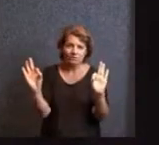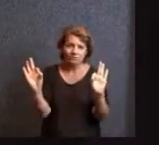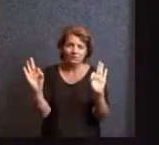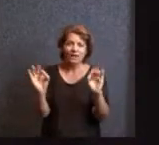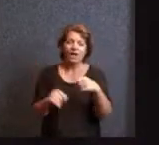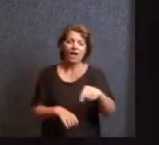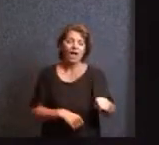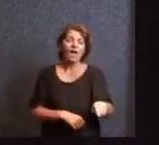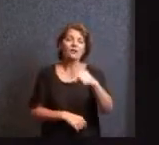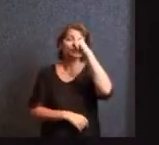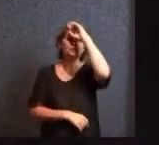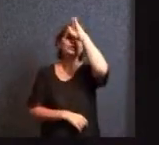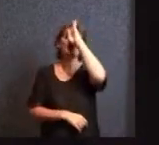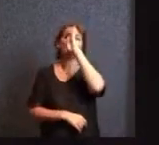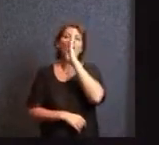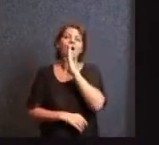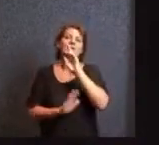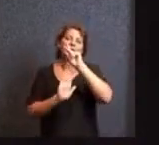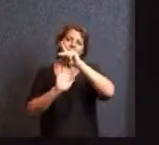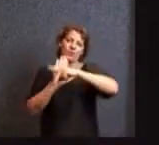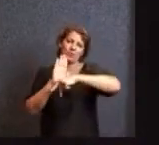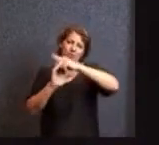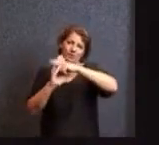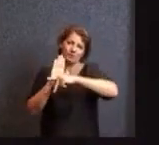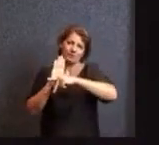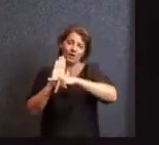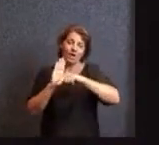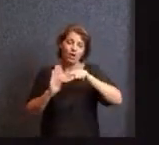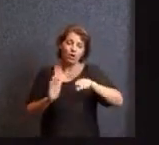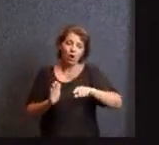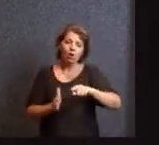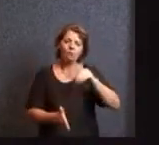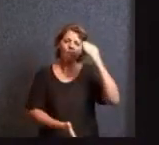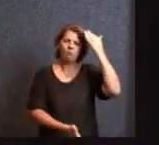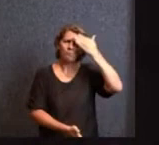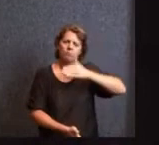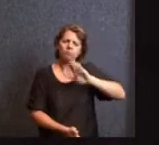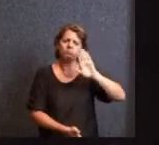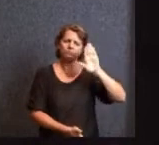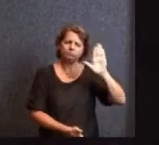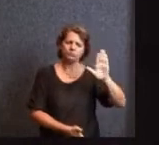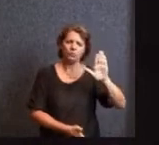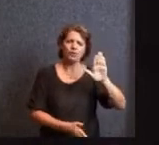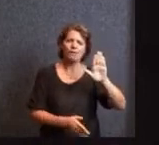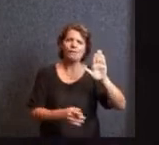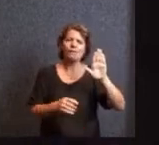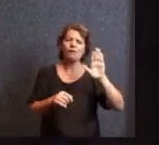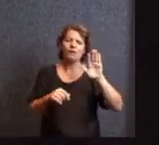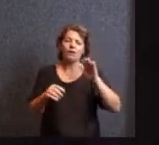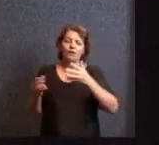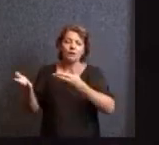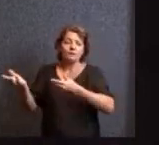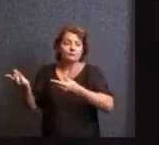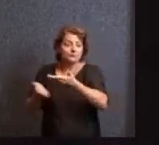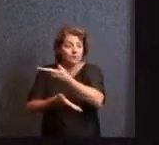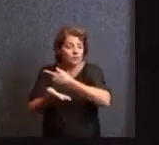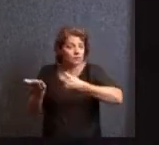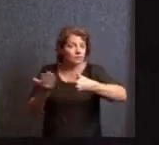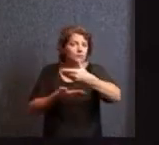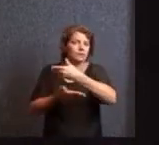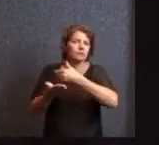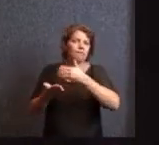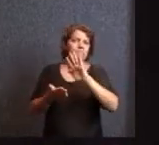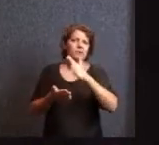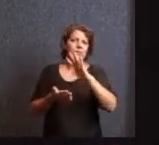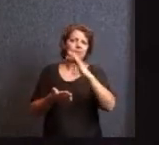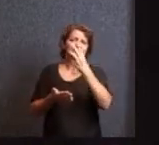precisamos, e o compromisso que foi firmado, foi de viabilizar as condições. Ter os quase 30